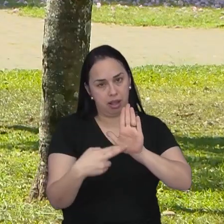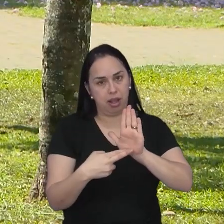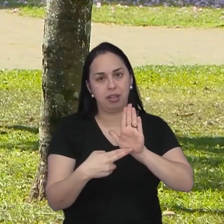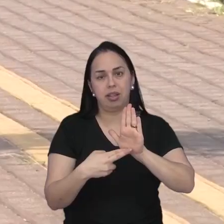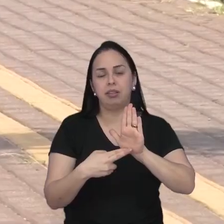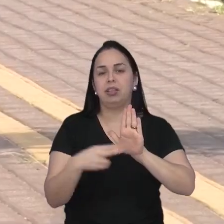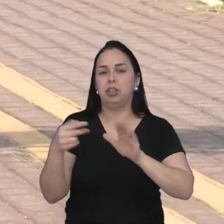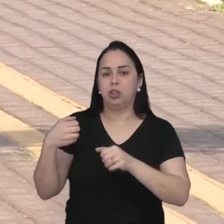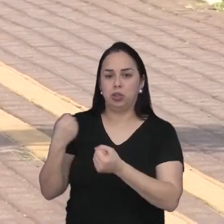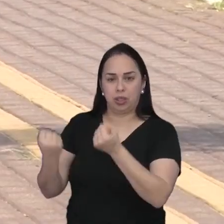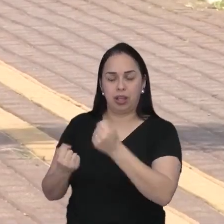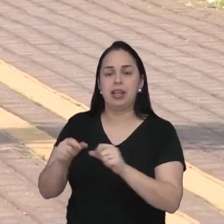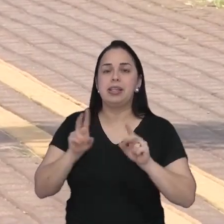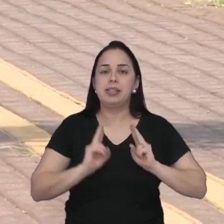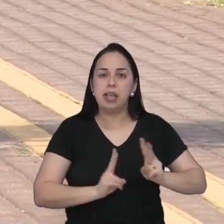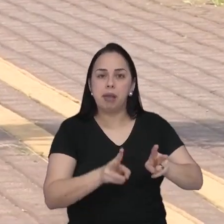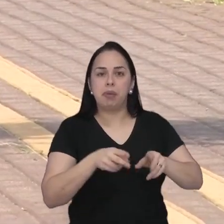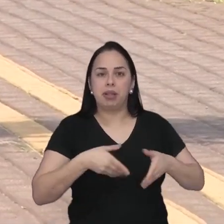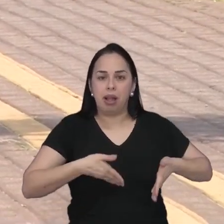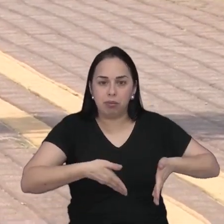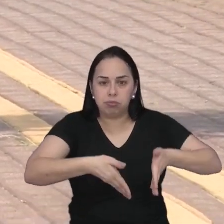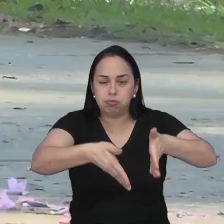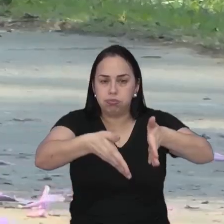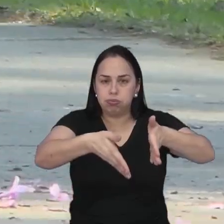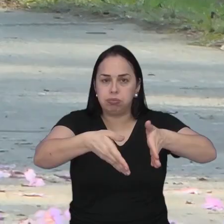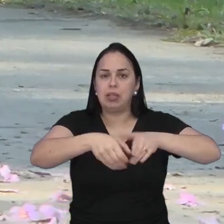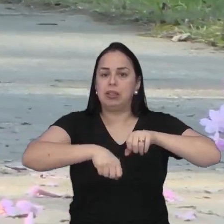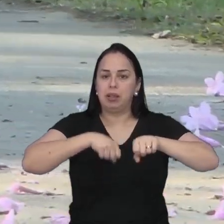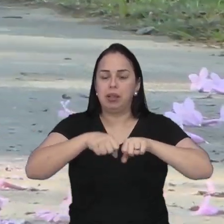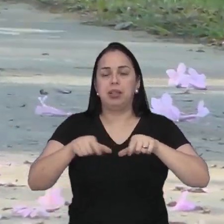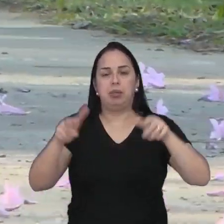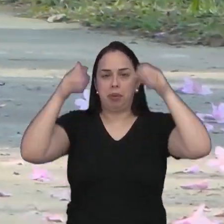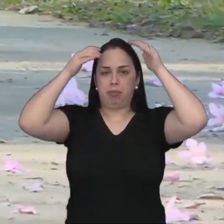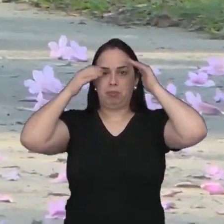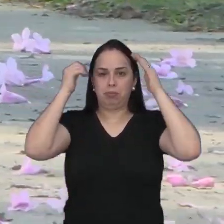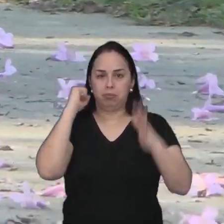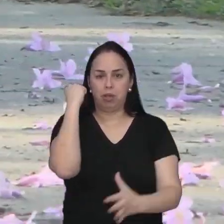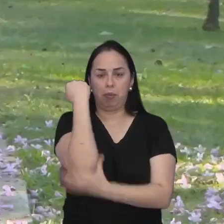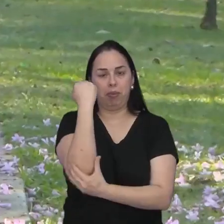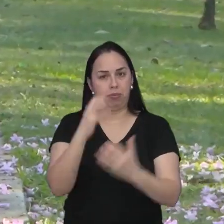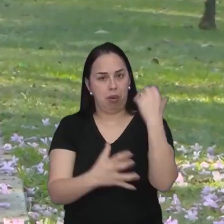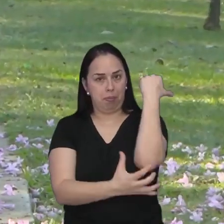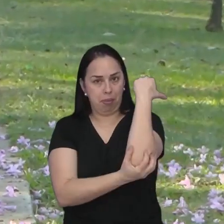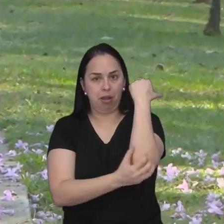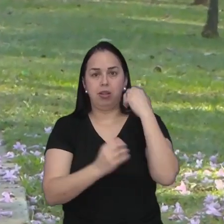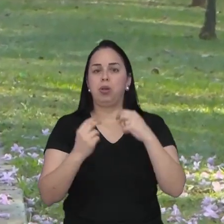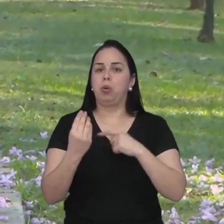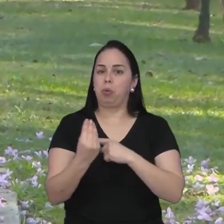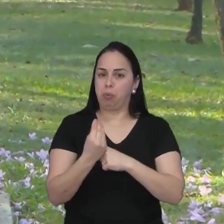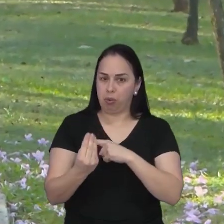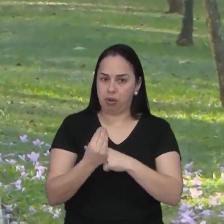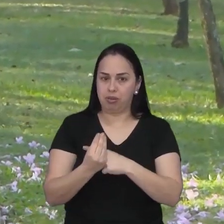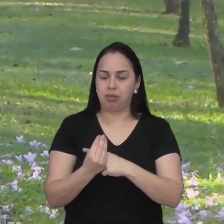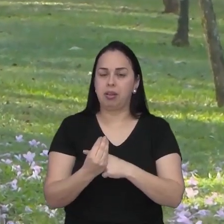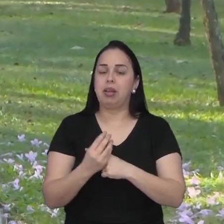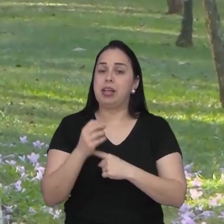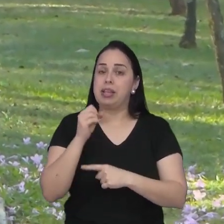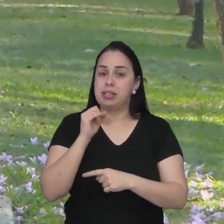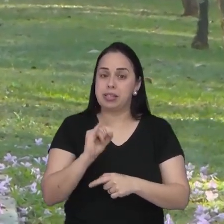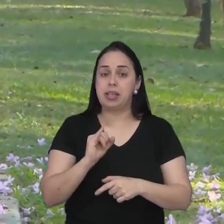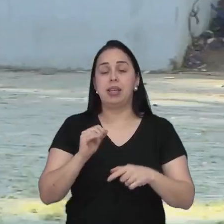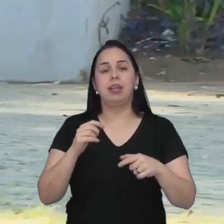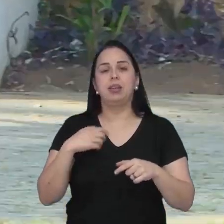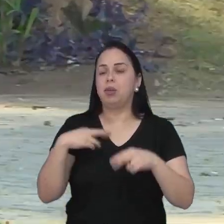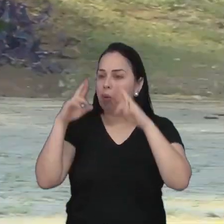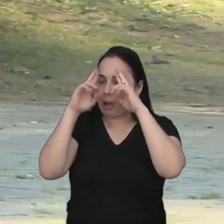de trânsito, como andar sempre nas ciclofaixas e usar equipamentos de proteção. Um problema que pode ter consequências